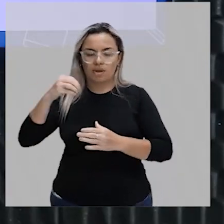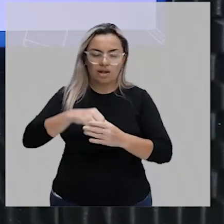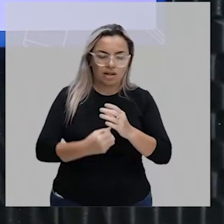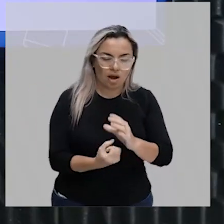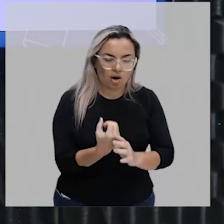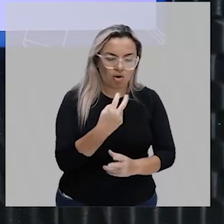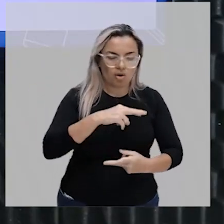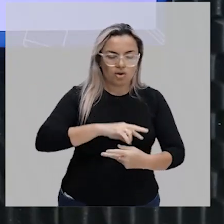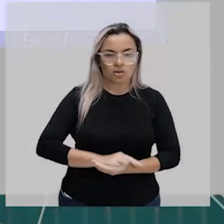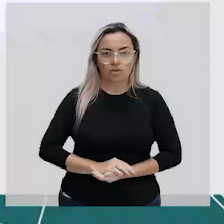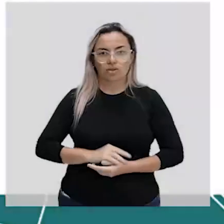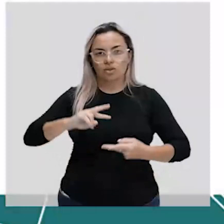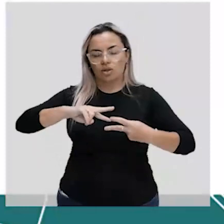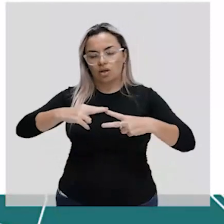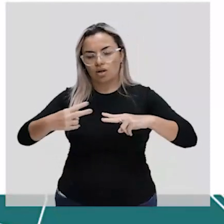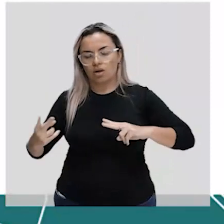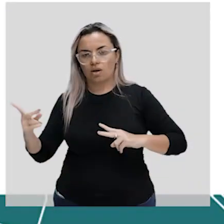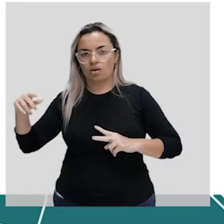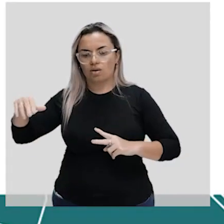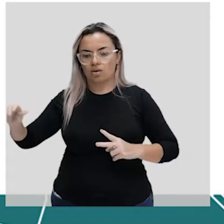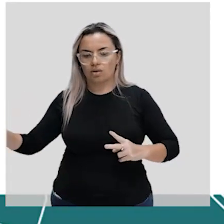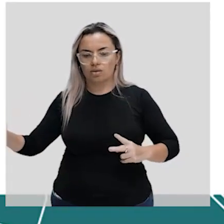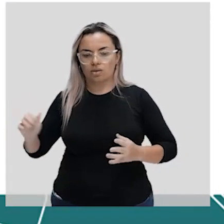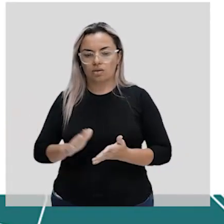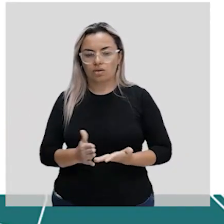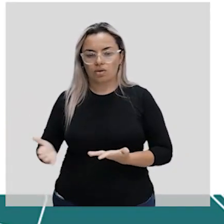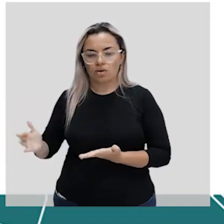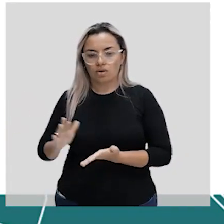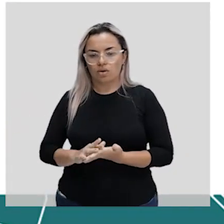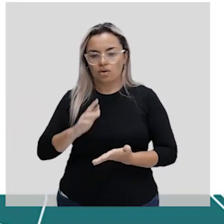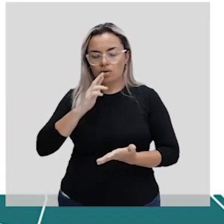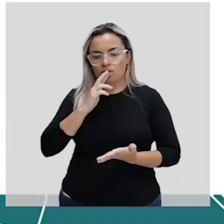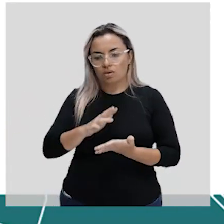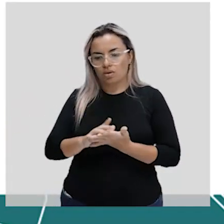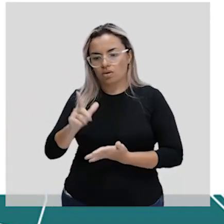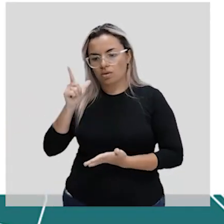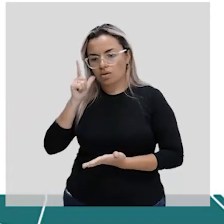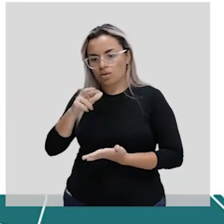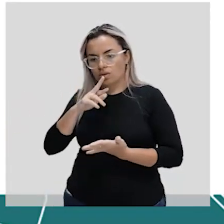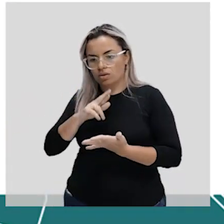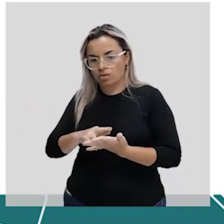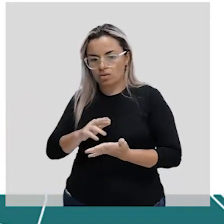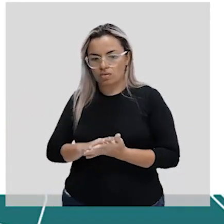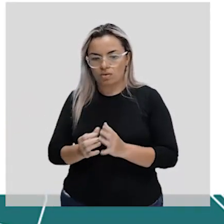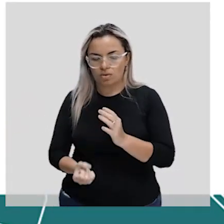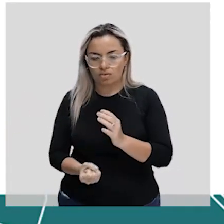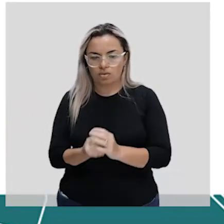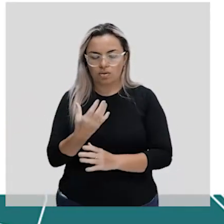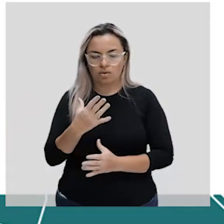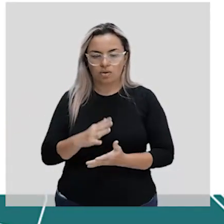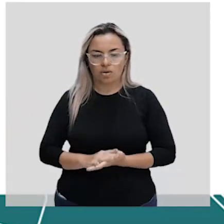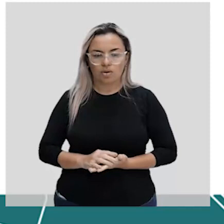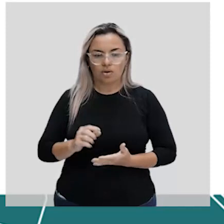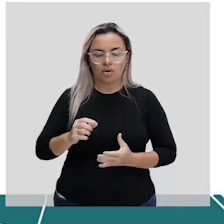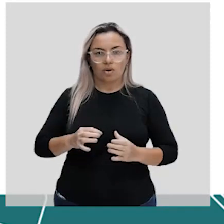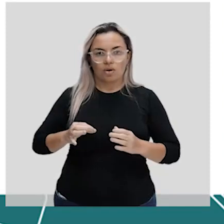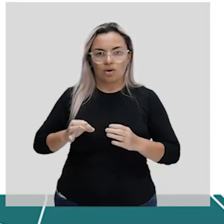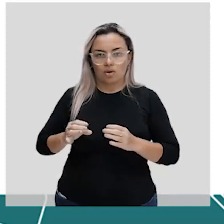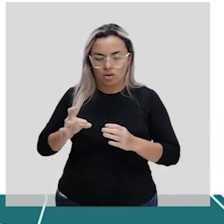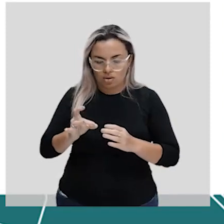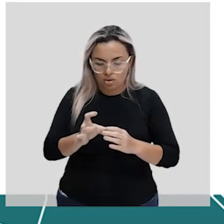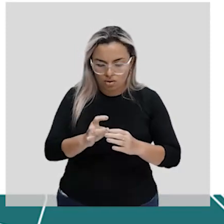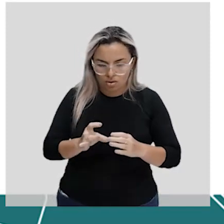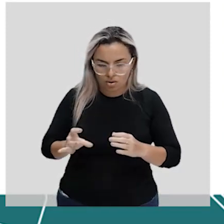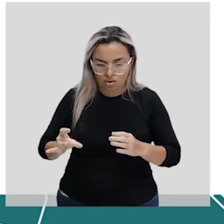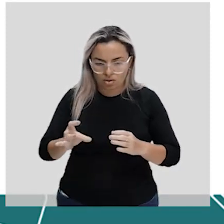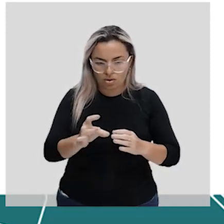Os resultados obtidos por eles respondem como foram formados os coacervados. Nós vamos ter uma próxima aula